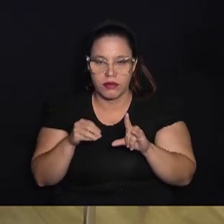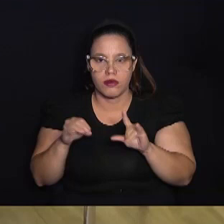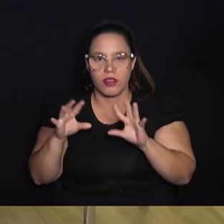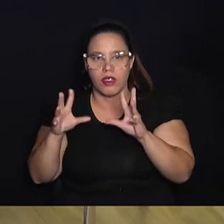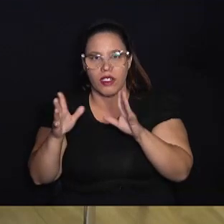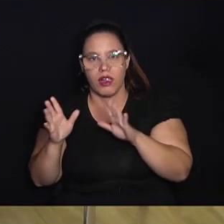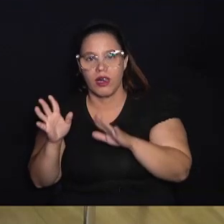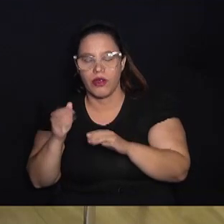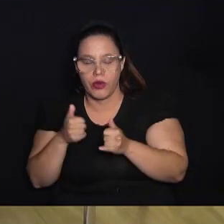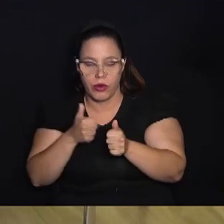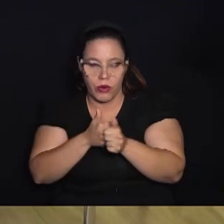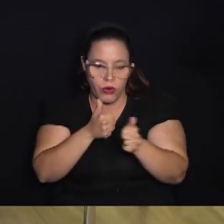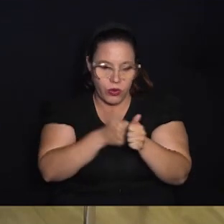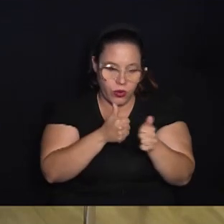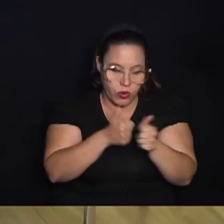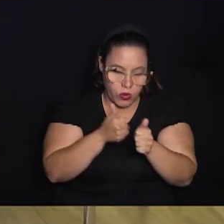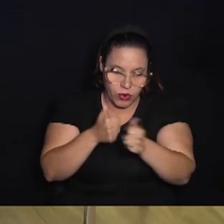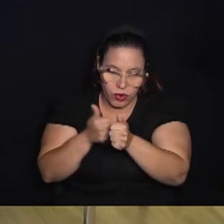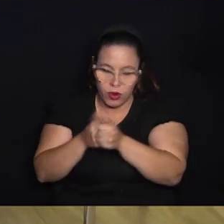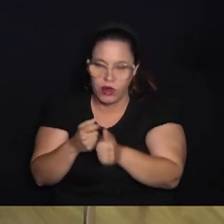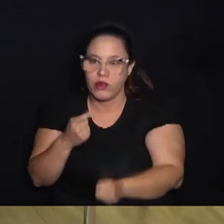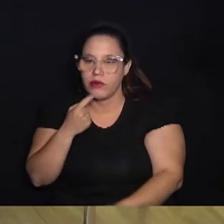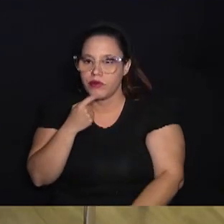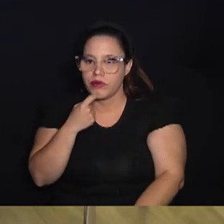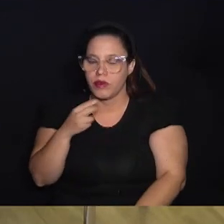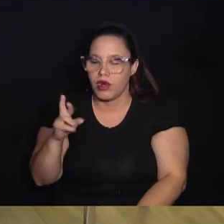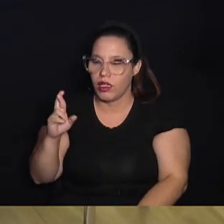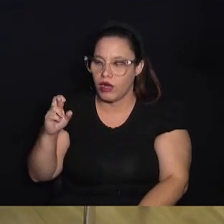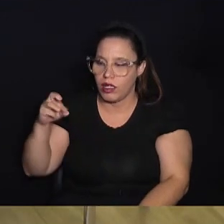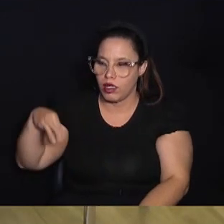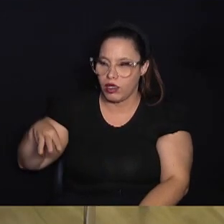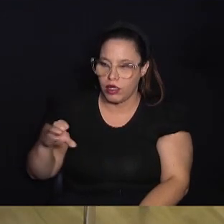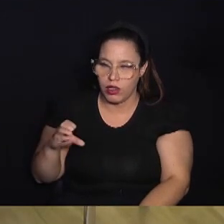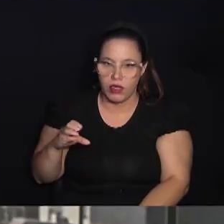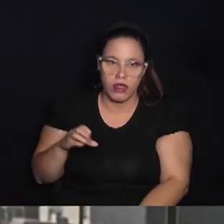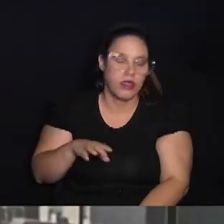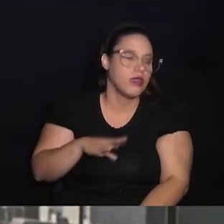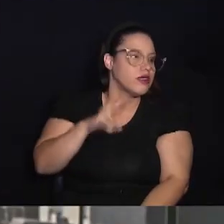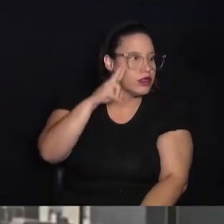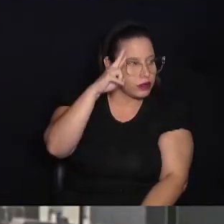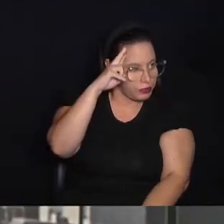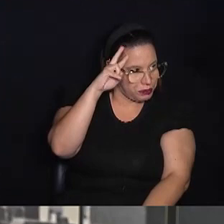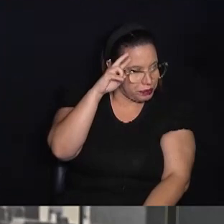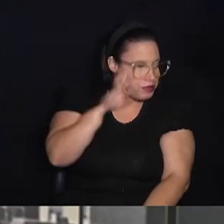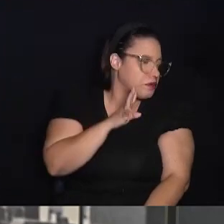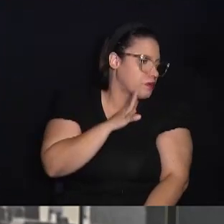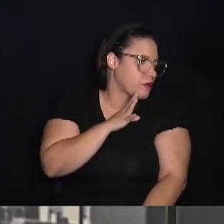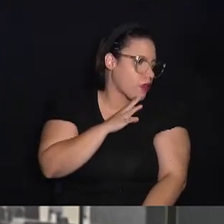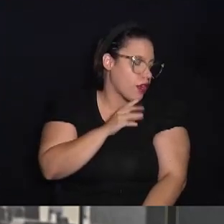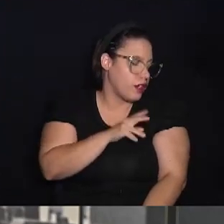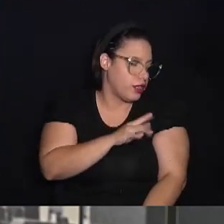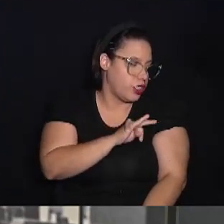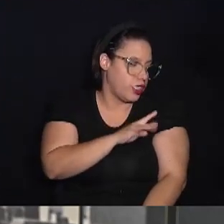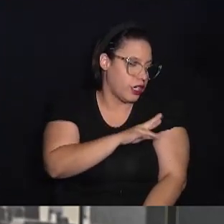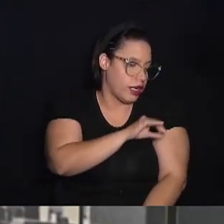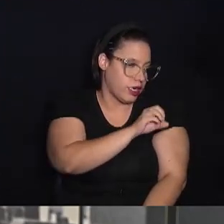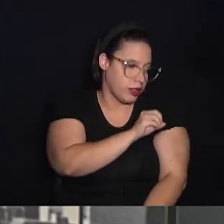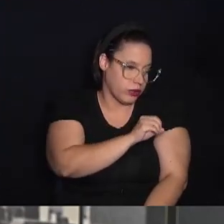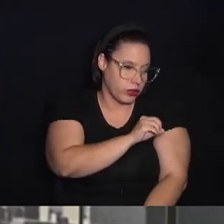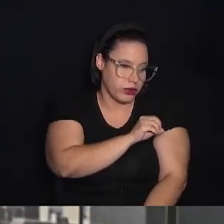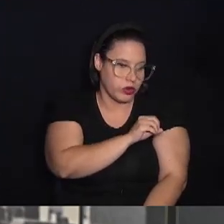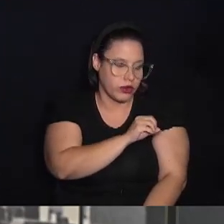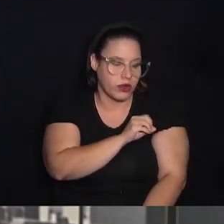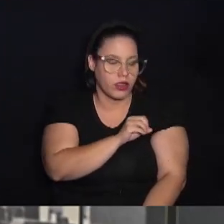Campinas e da região metropolitana com certeza vai ter muita história legal a gente vai continuar com o thgo também com o